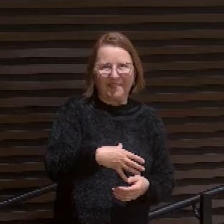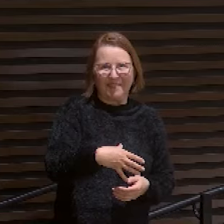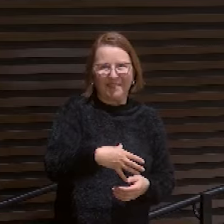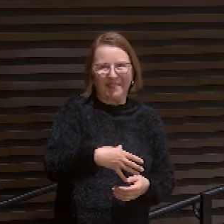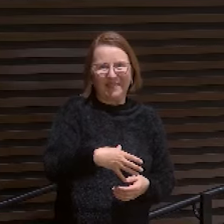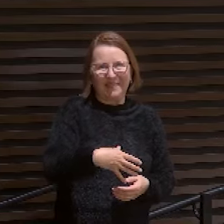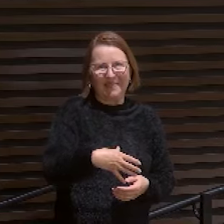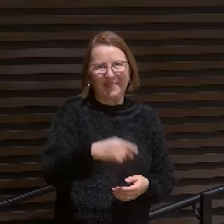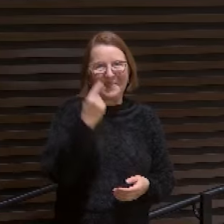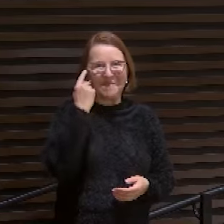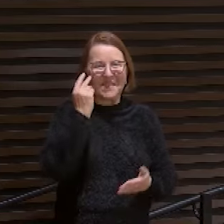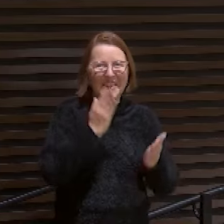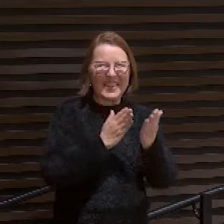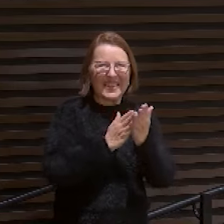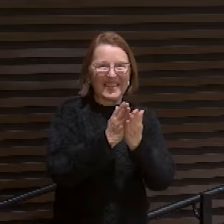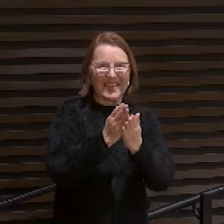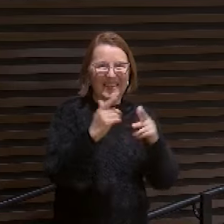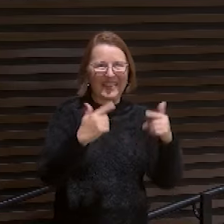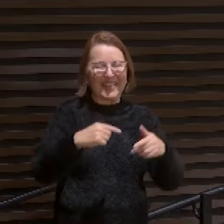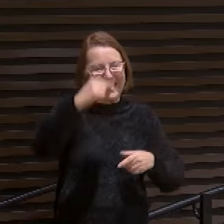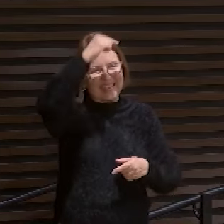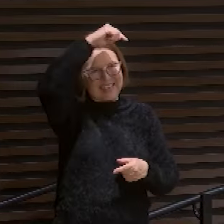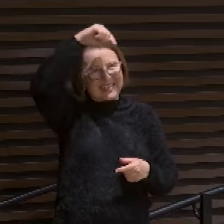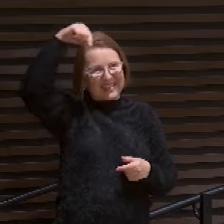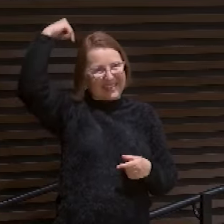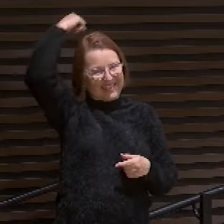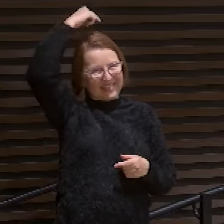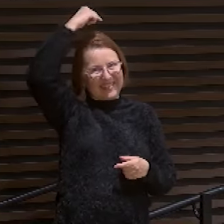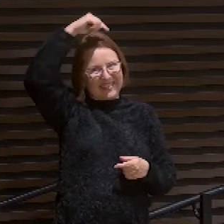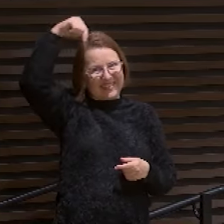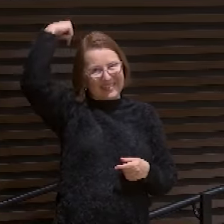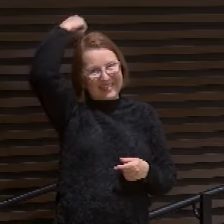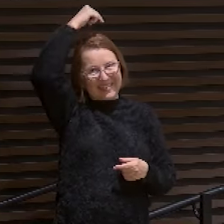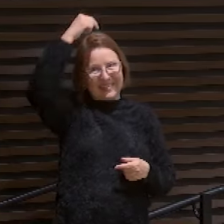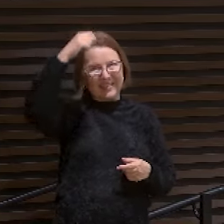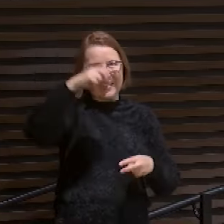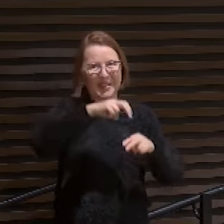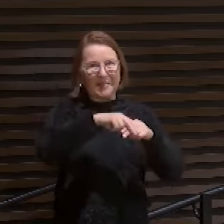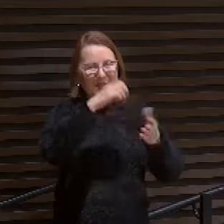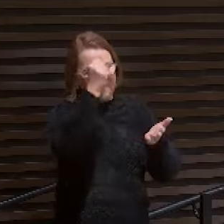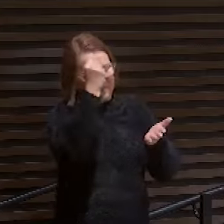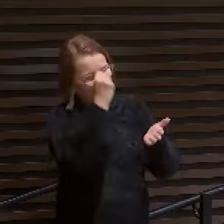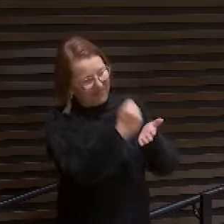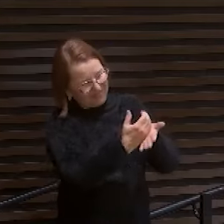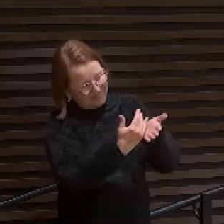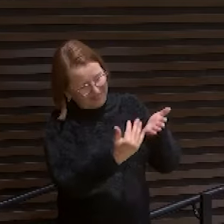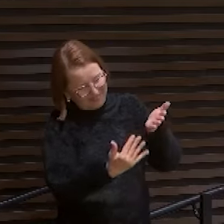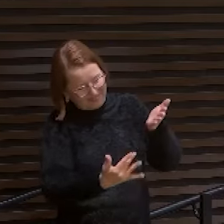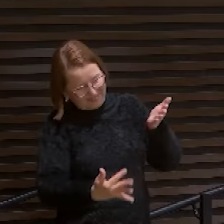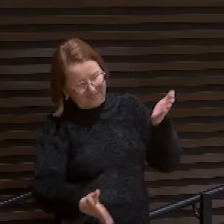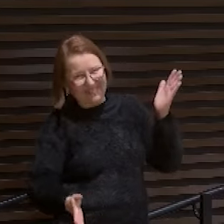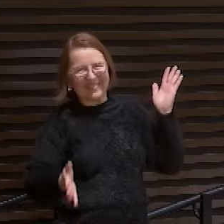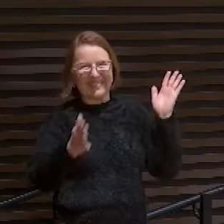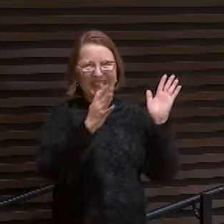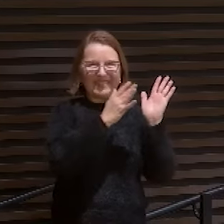intrepidez para entrar no Santo dos Santos pelo sangue de